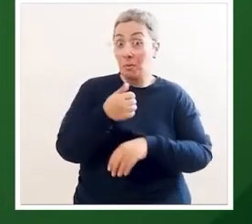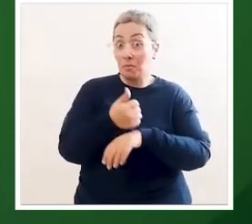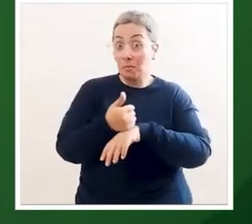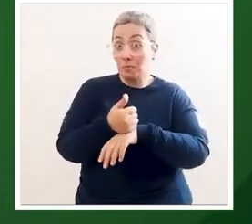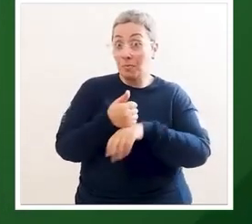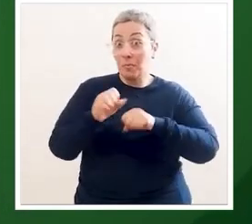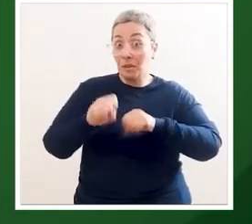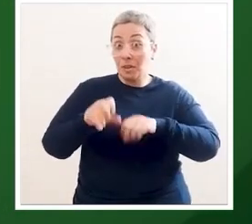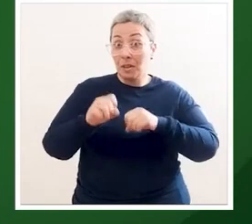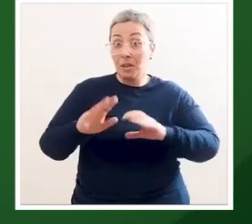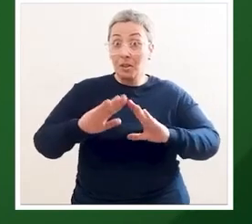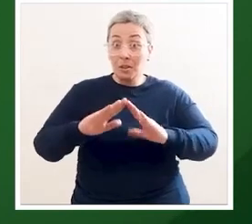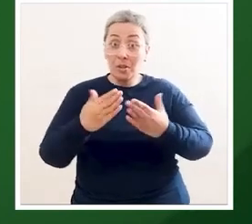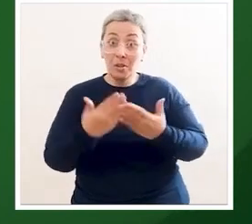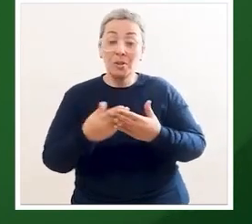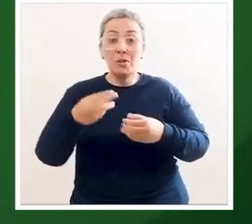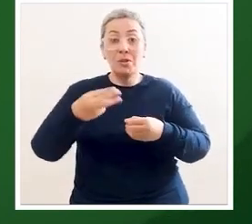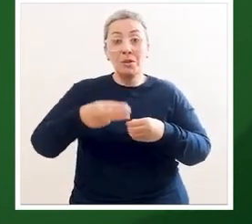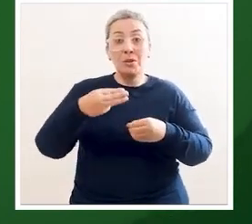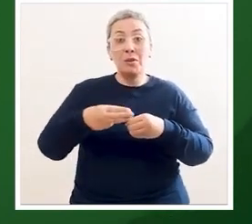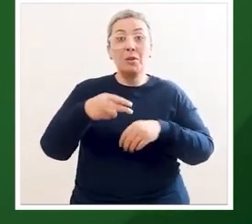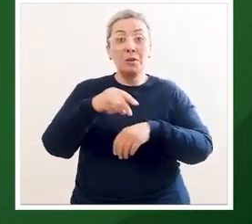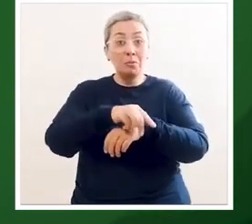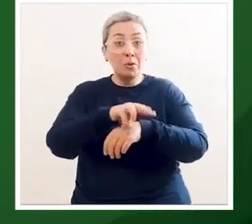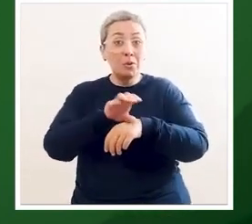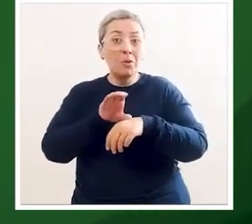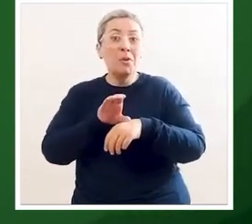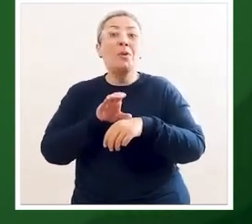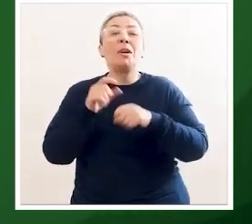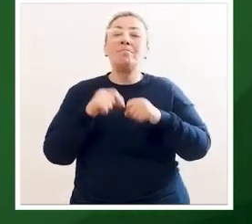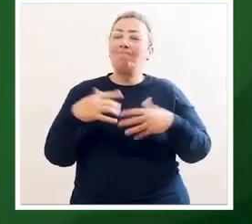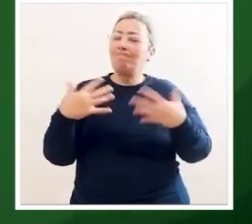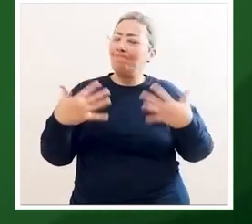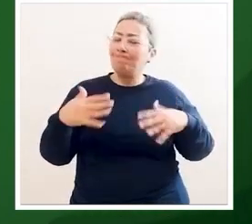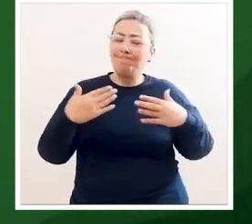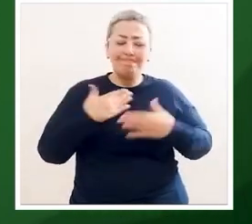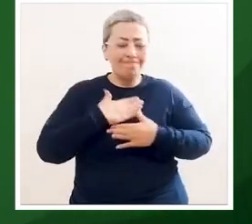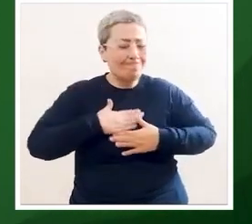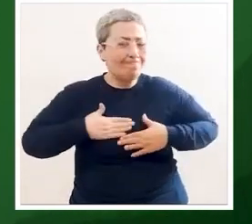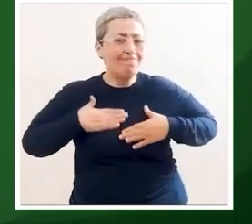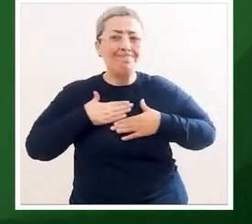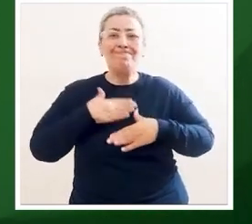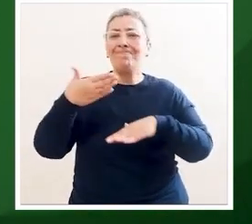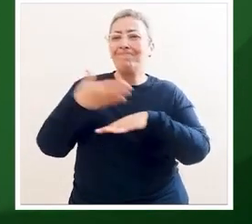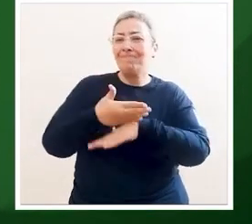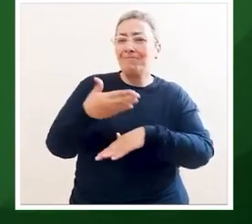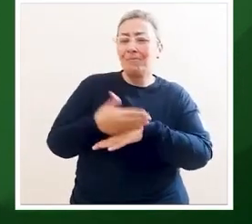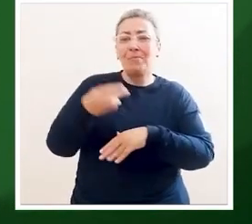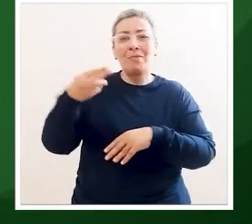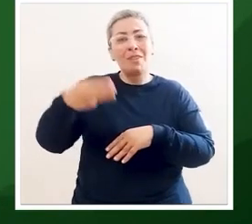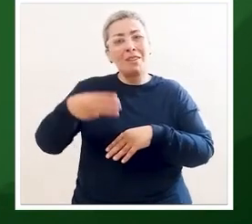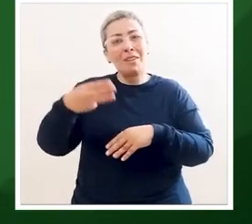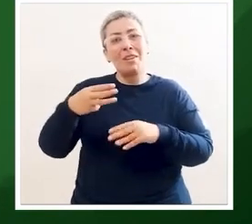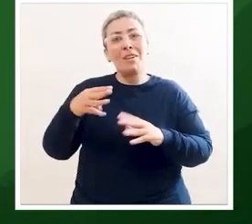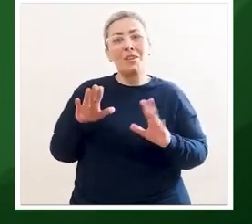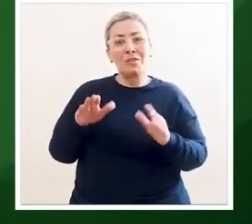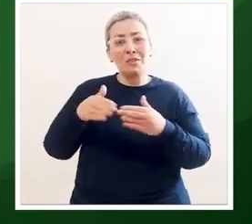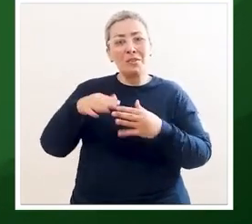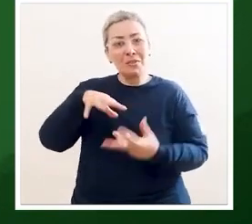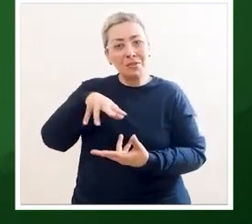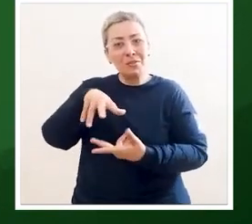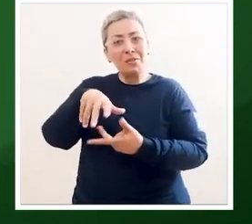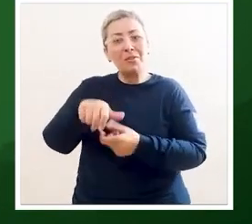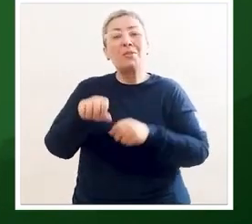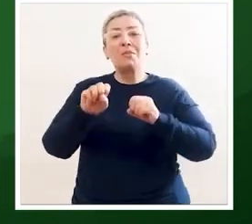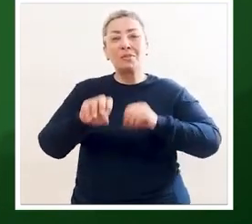para nós profissionais de educação da rede Municipal de Ensino de Mogi das Cruzes foi um imenso prazer participar do terceiro fórum